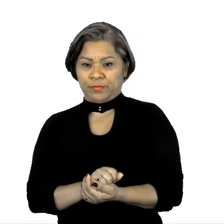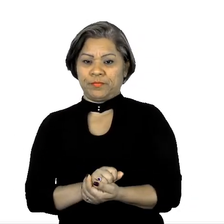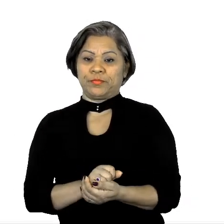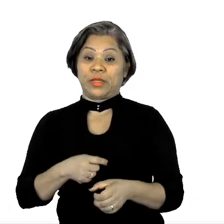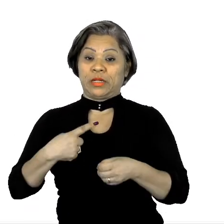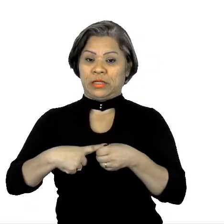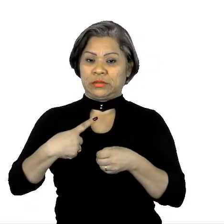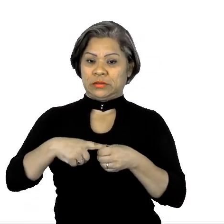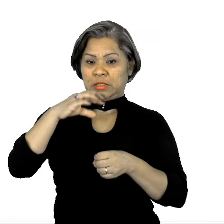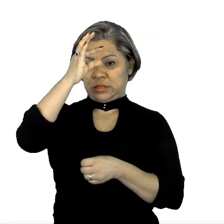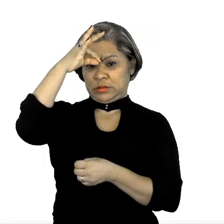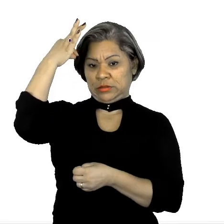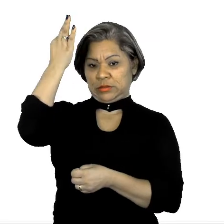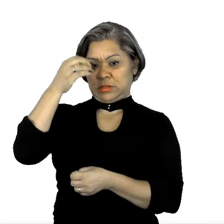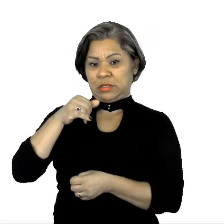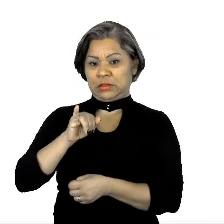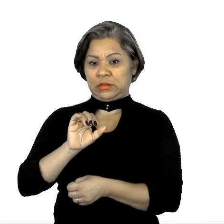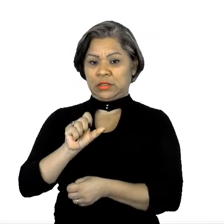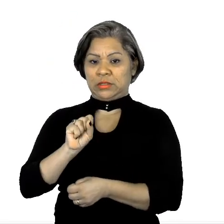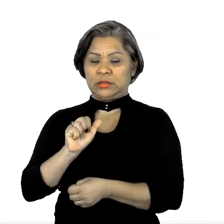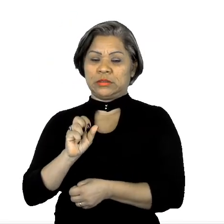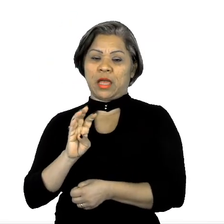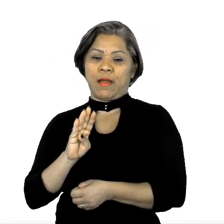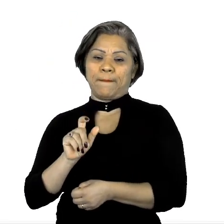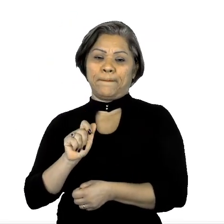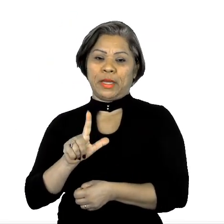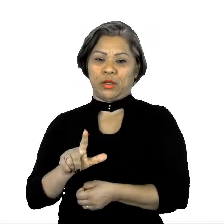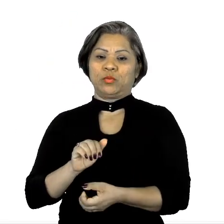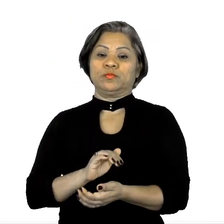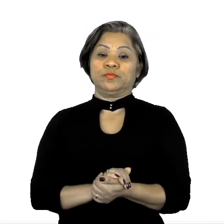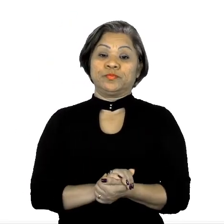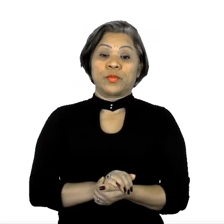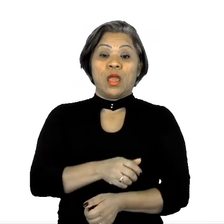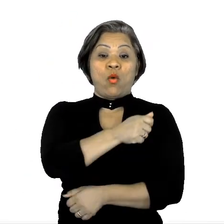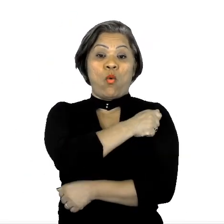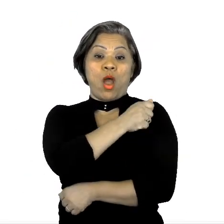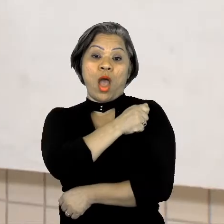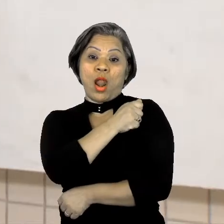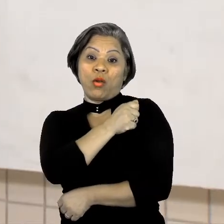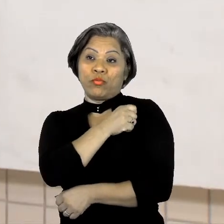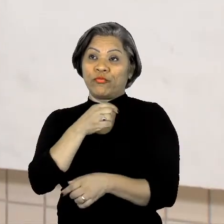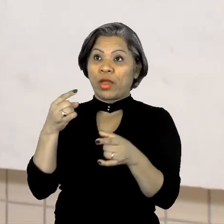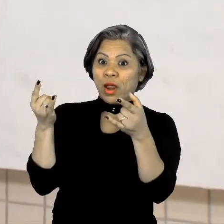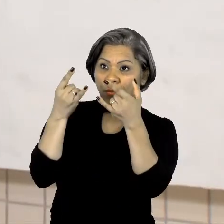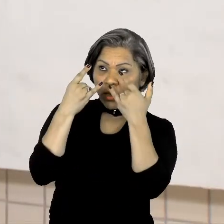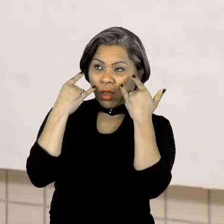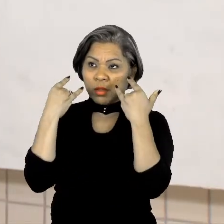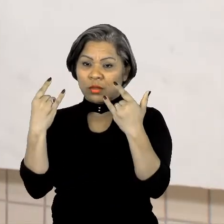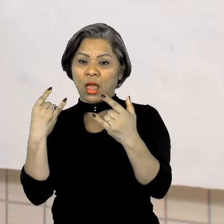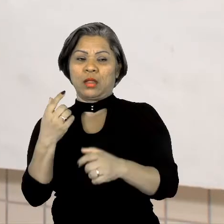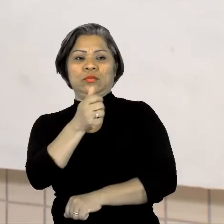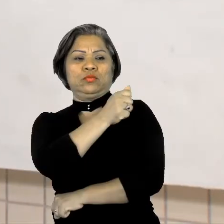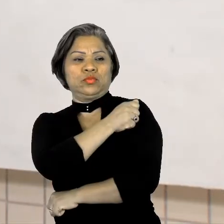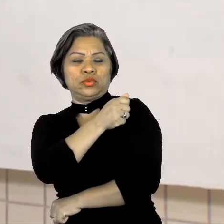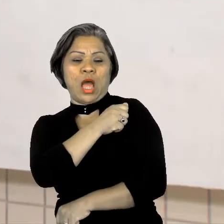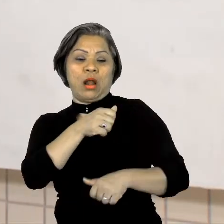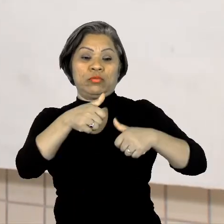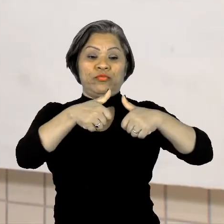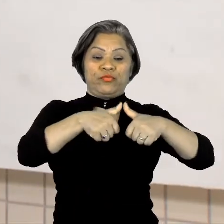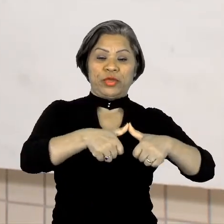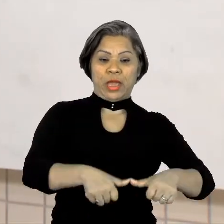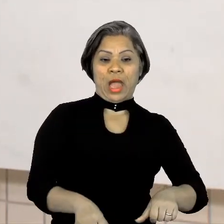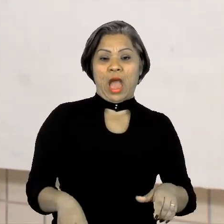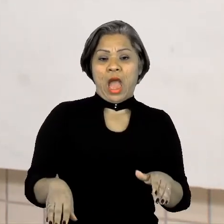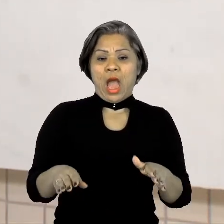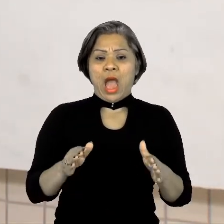vários animais. Nossa turma permaneceu no parque até às 16 horas. Então, vamos agora identificar os